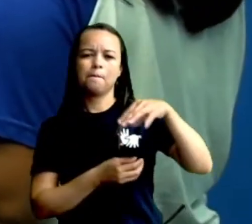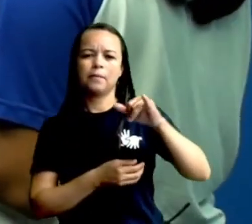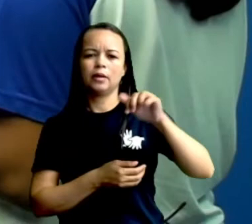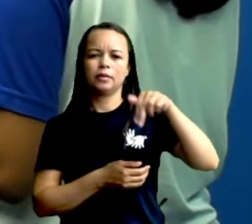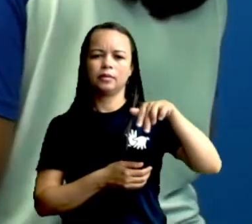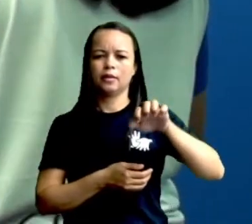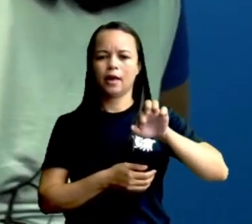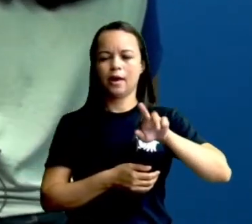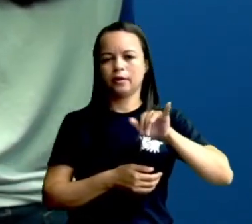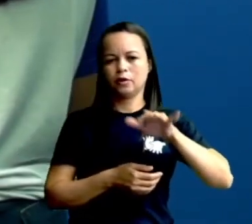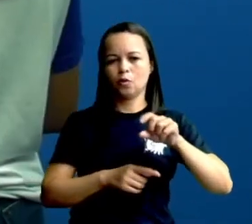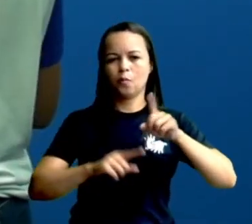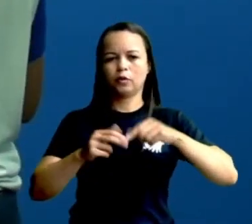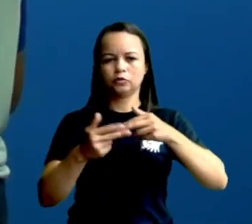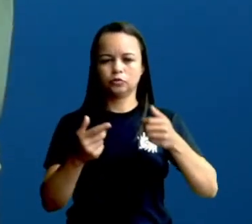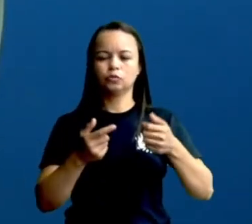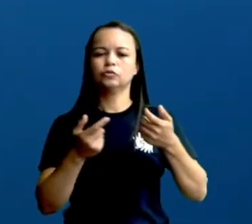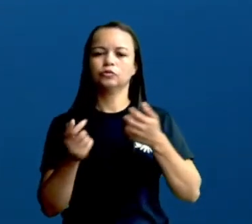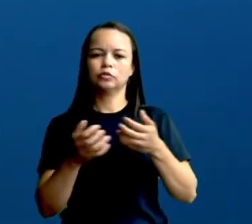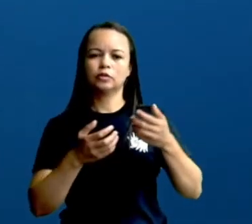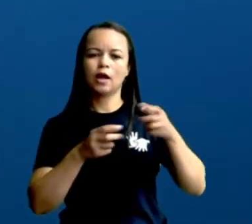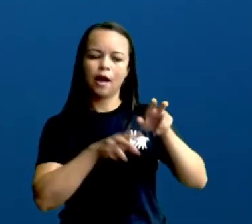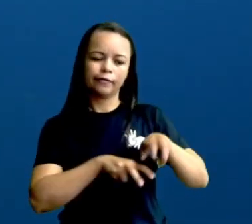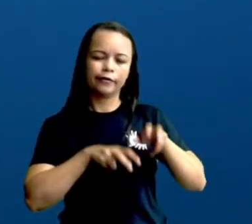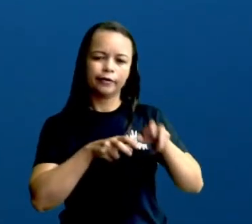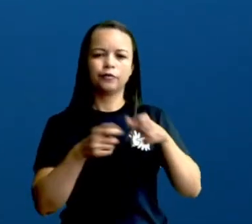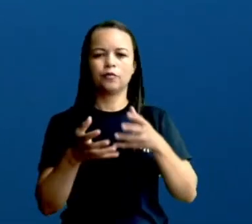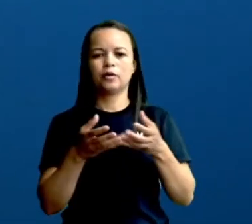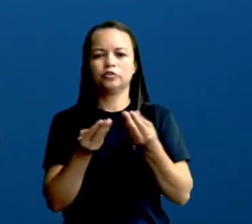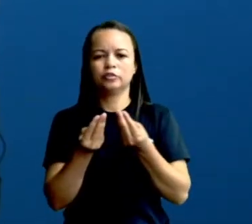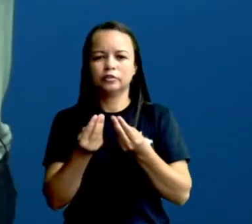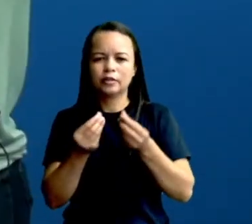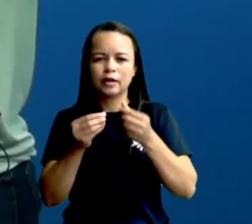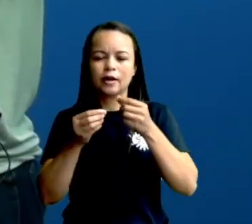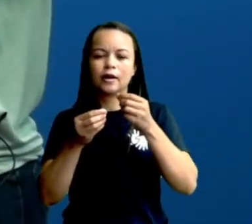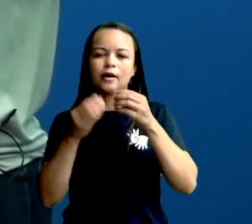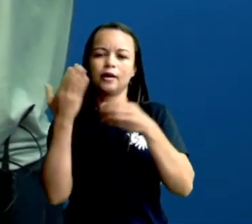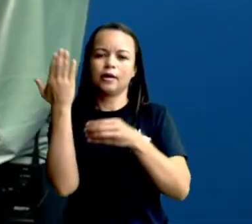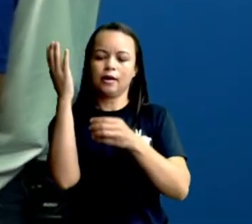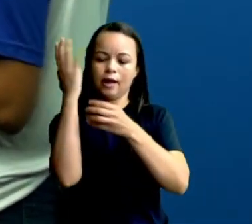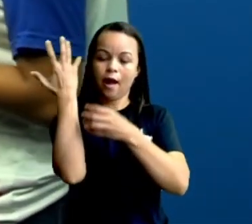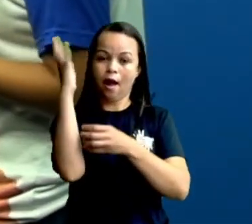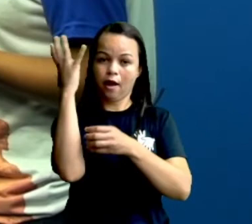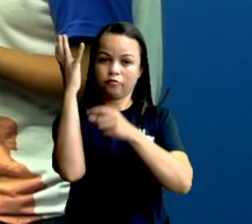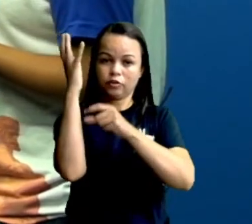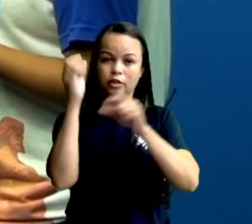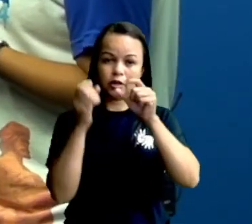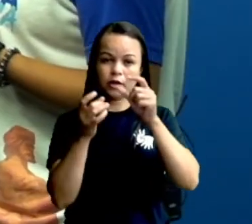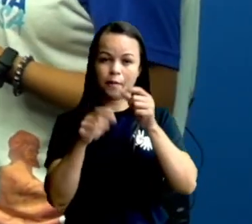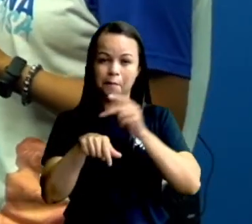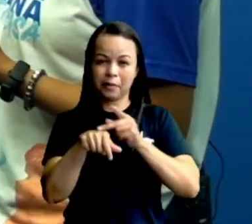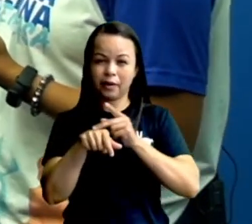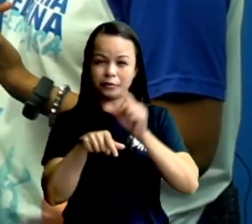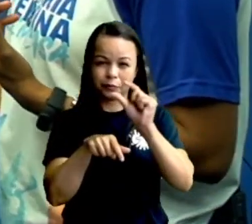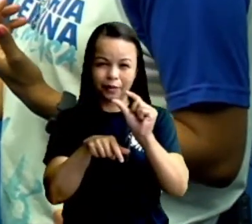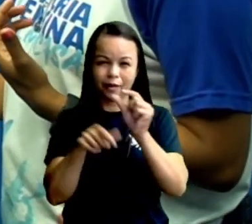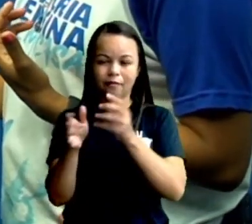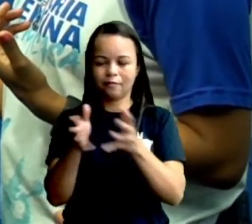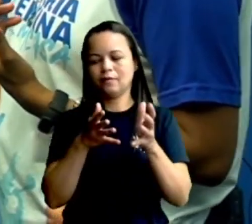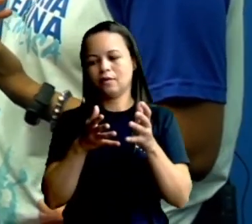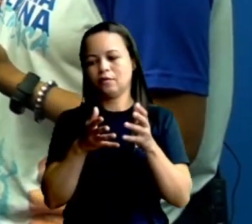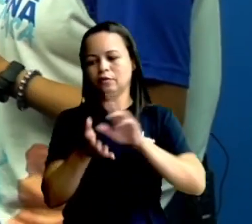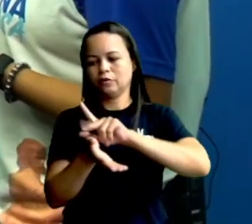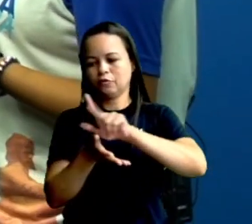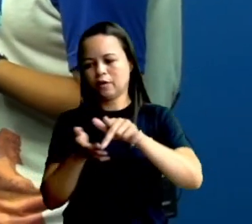produtos agrícolas, fertilizantes, carvão, derivados de petróleo e etc. Dentre